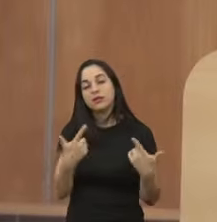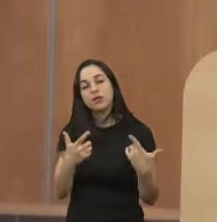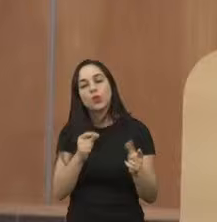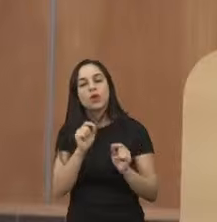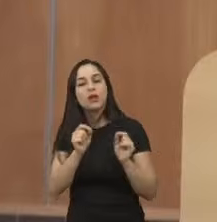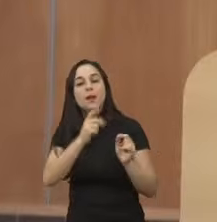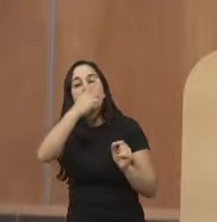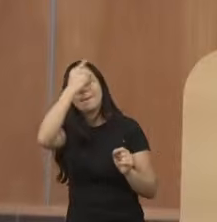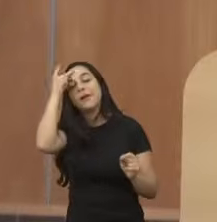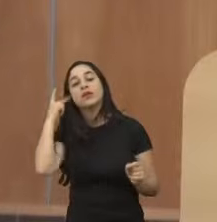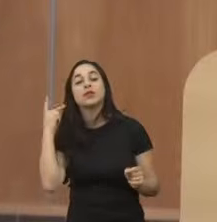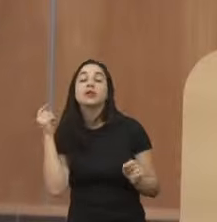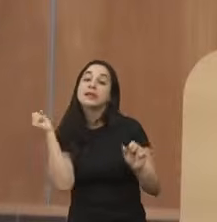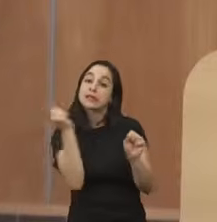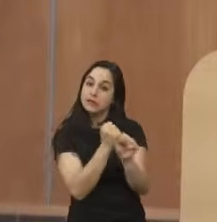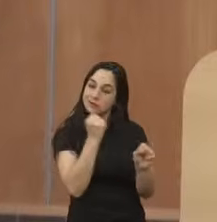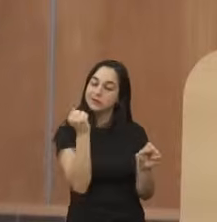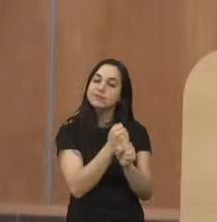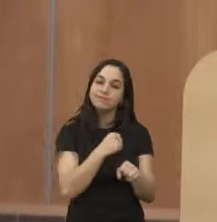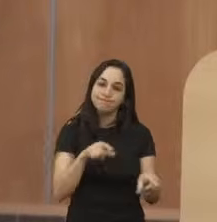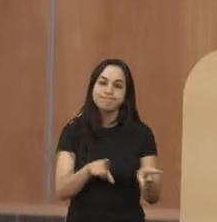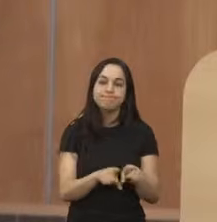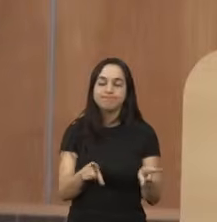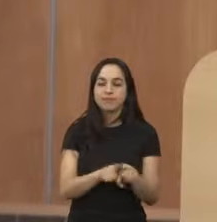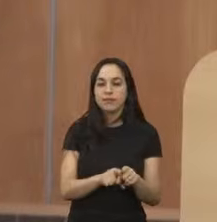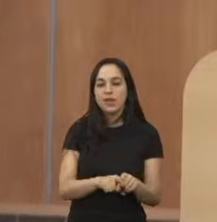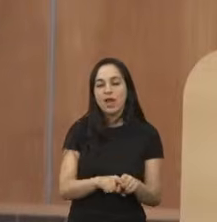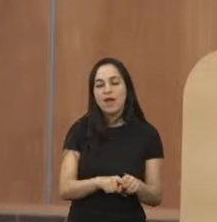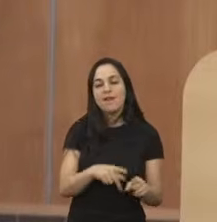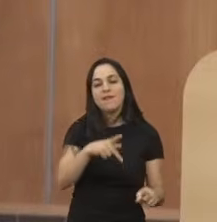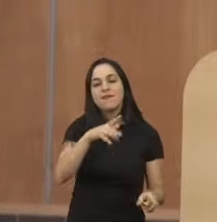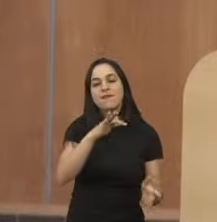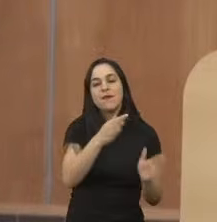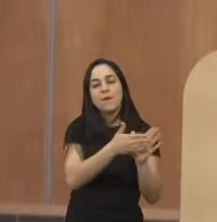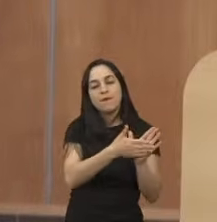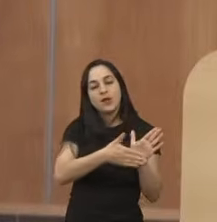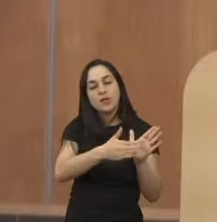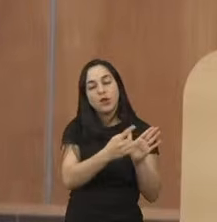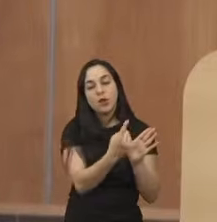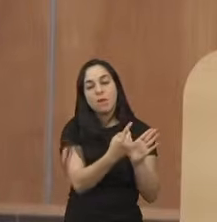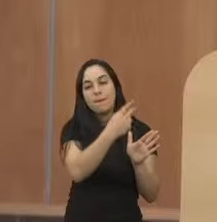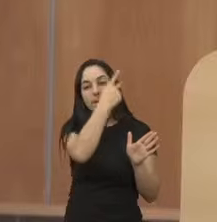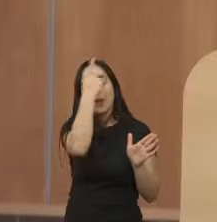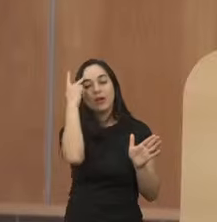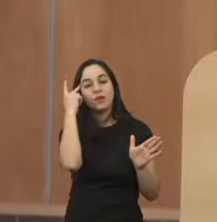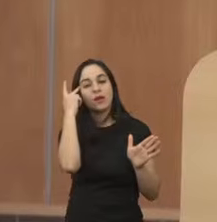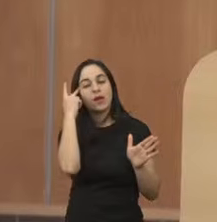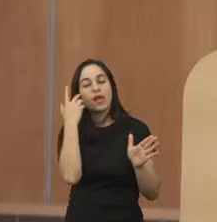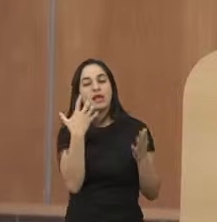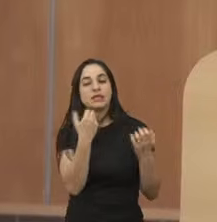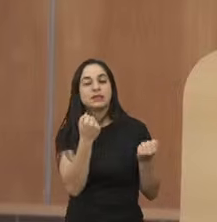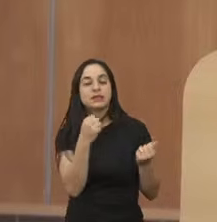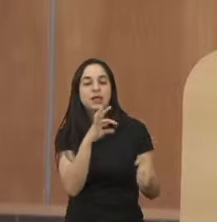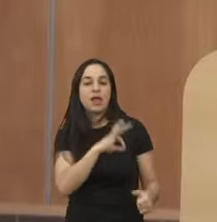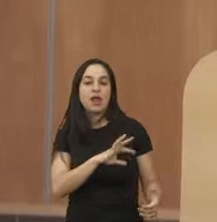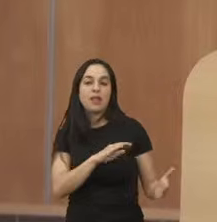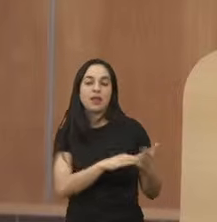1 e faixa 2. A faixa 1, para vocês terem uma ideia, são as pessoas que ganham um salário de R$ 2.400, R$